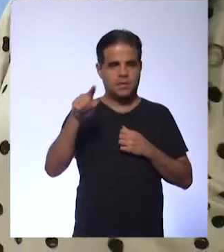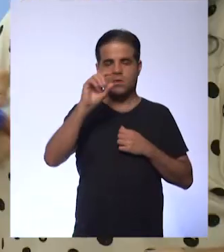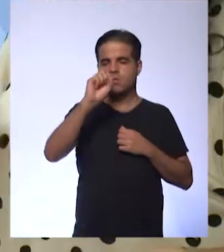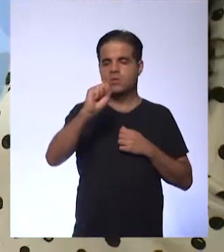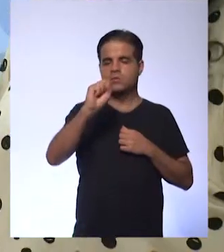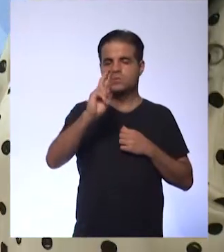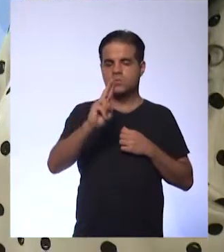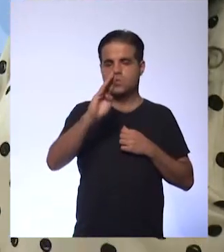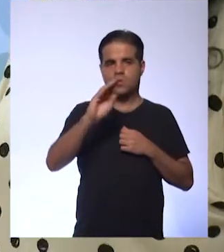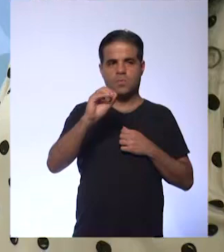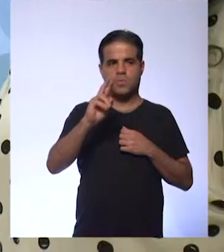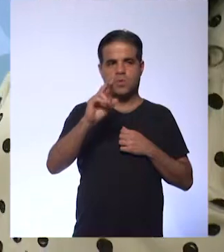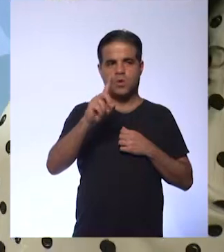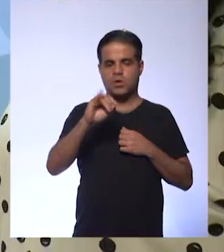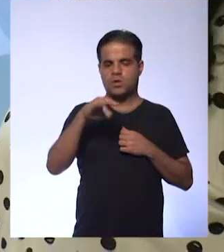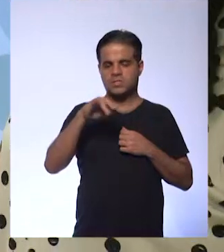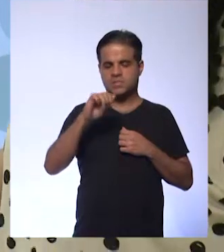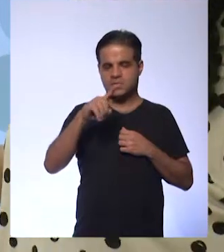subordinada